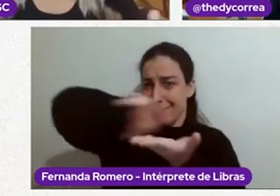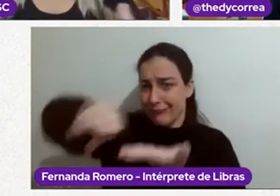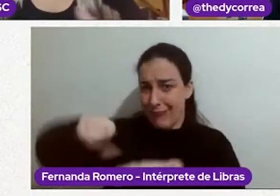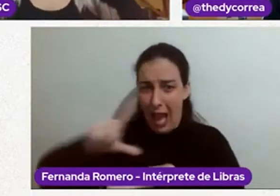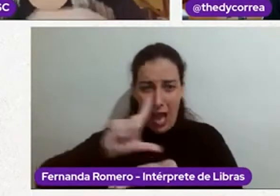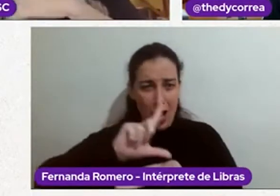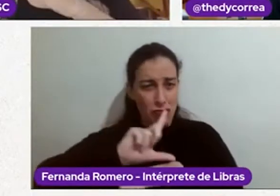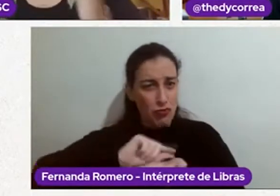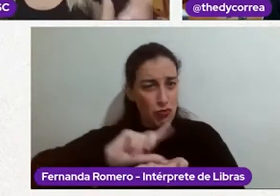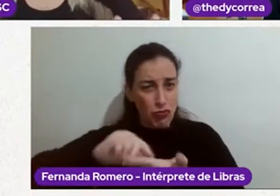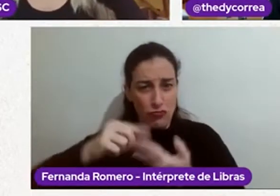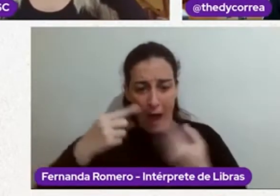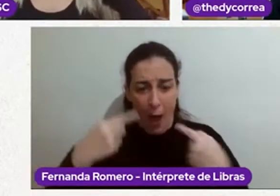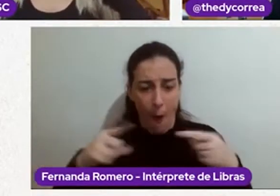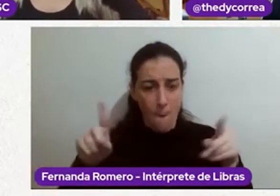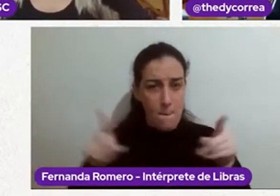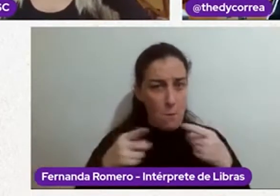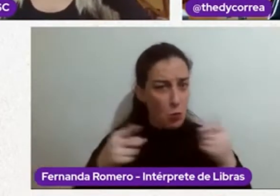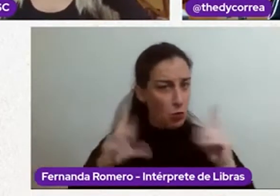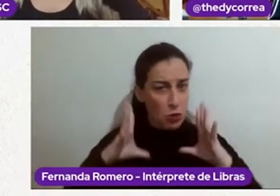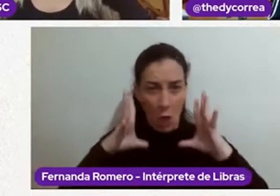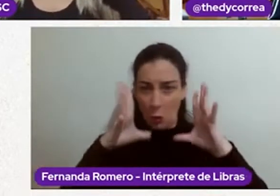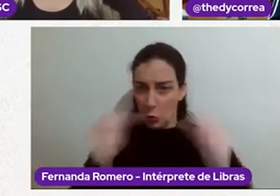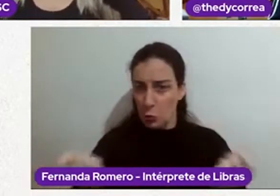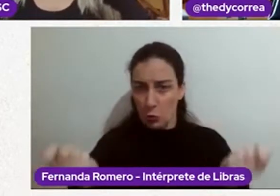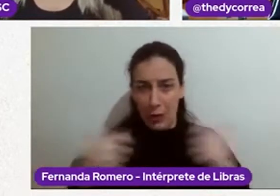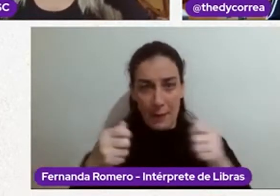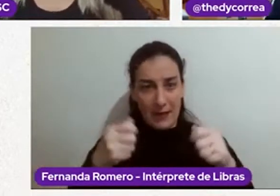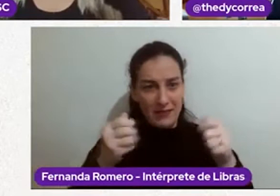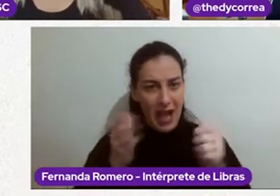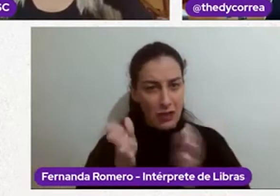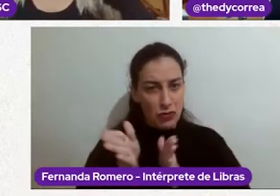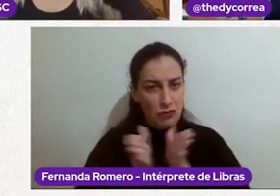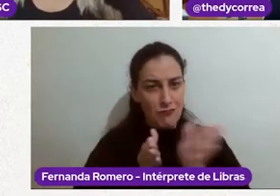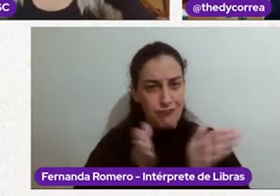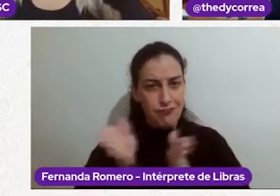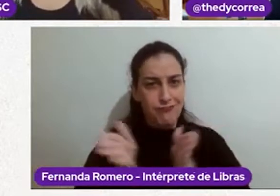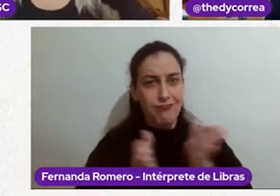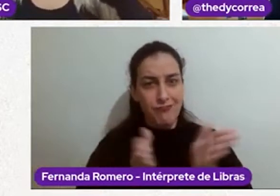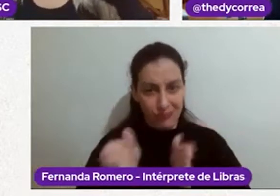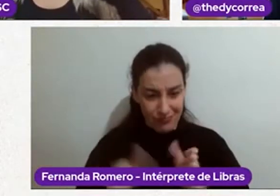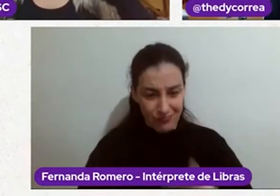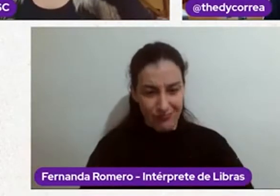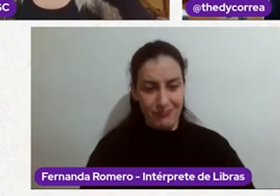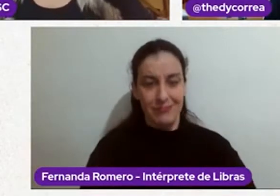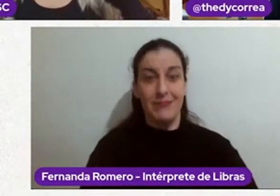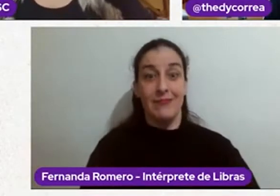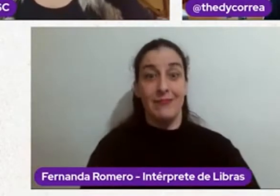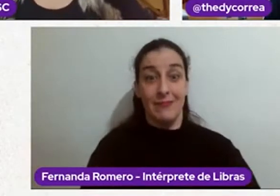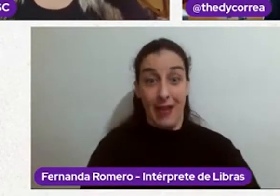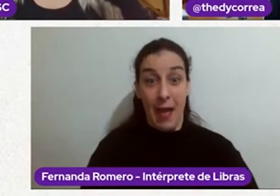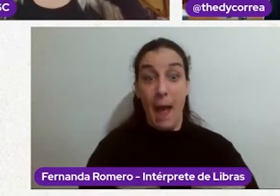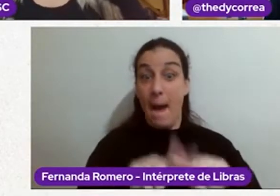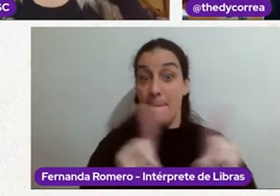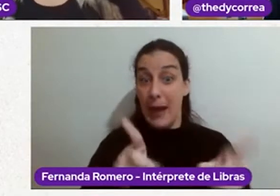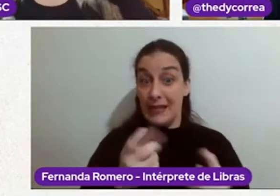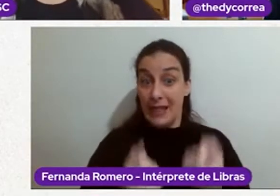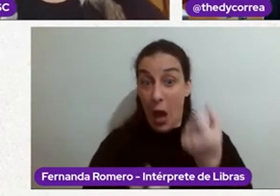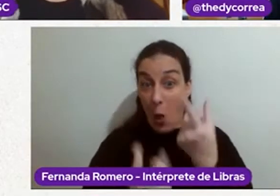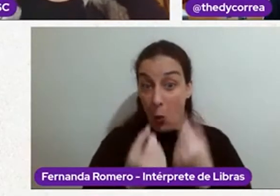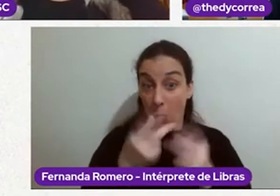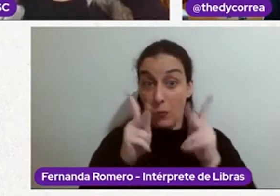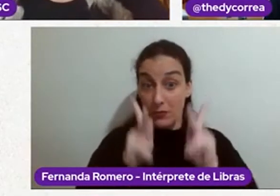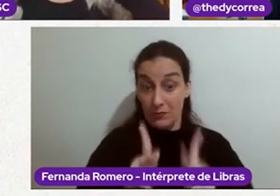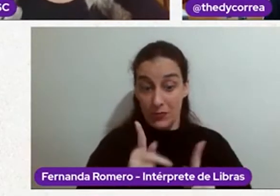música, com tudo que tu pode acessar em qualquer smartphone, né? mas tem gente que ainda